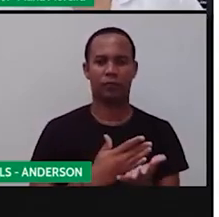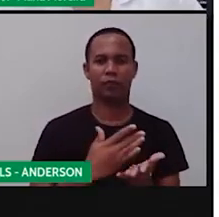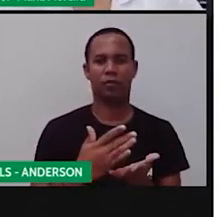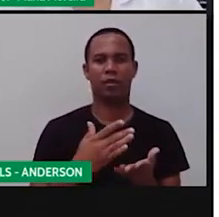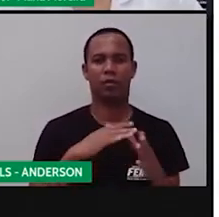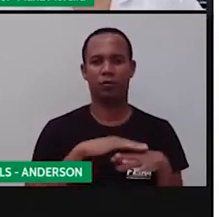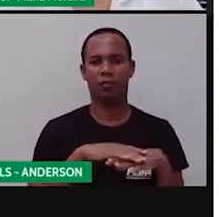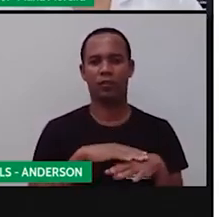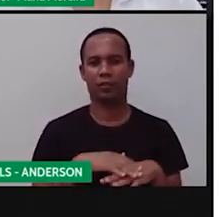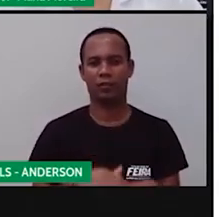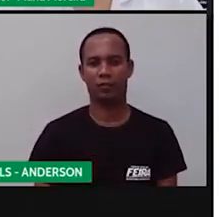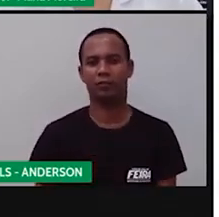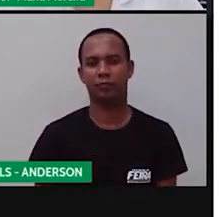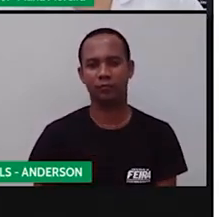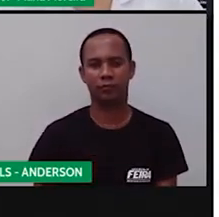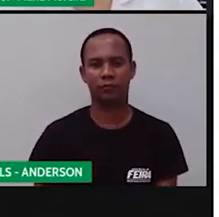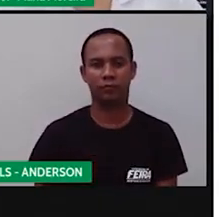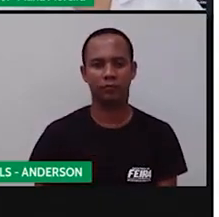conversar.